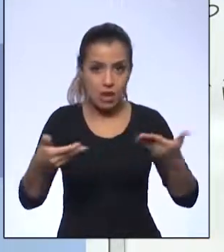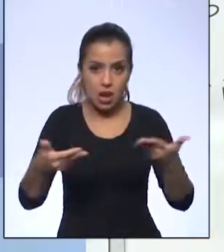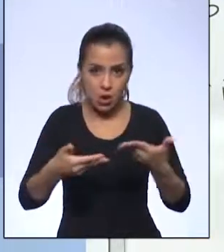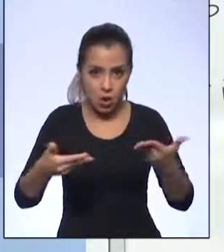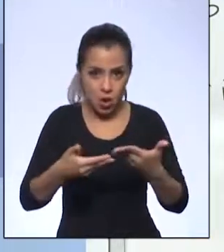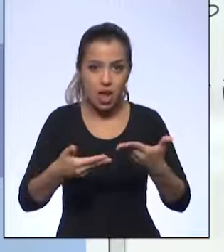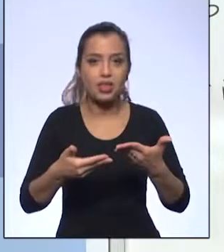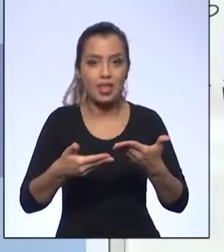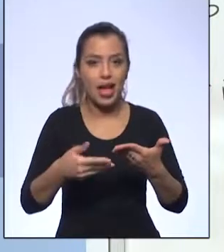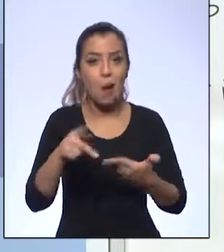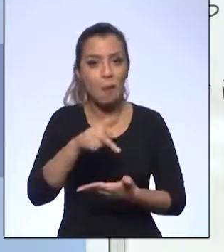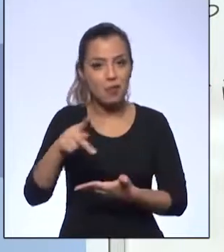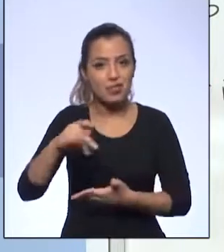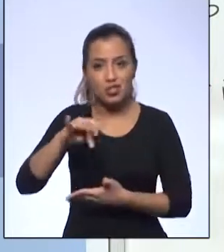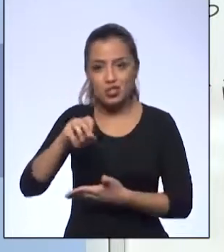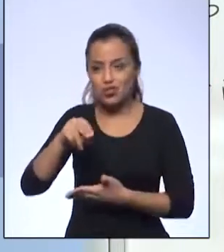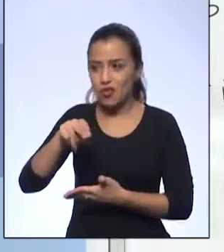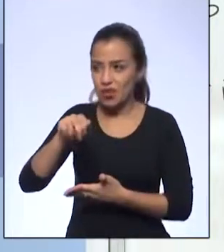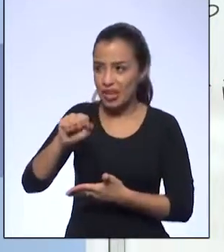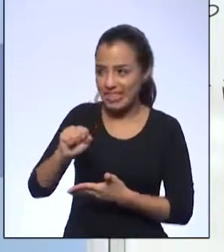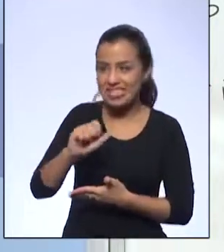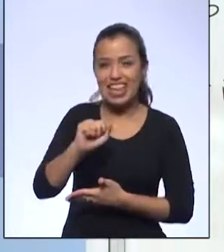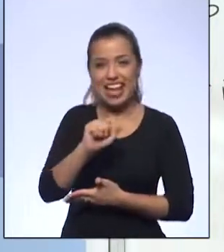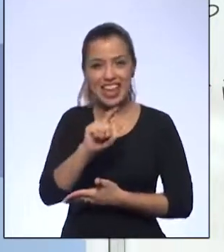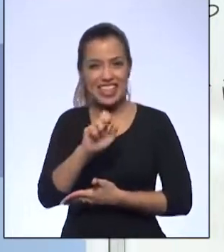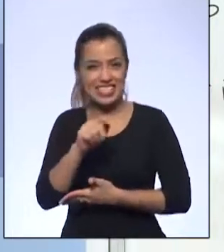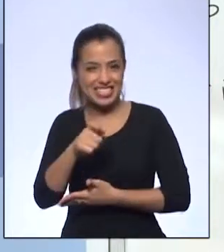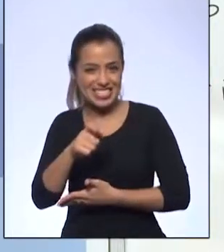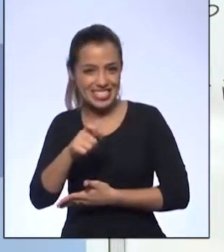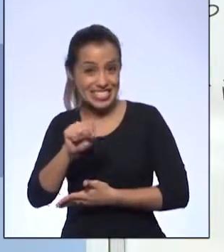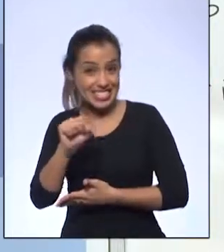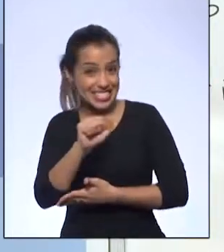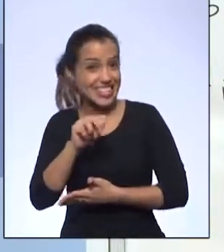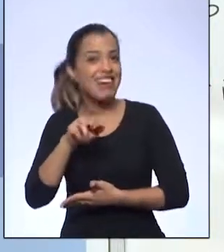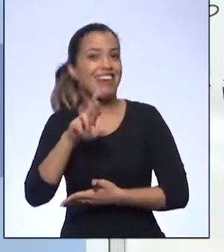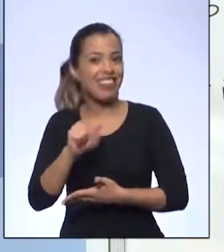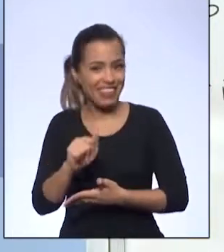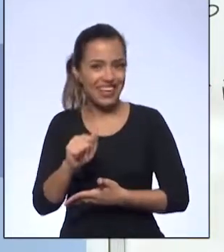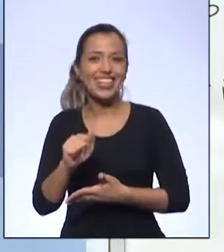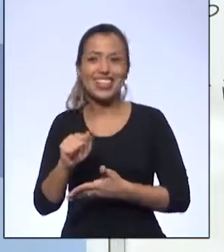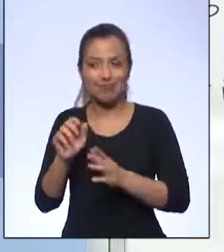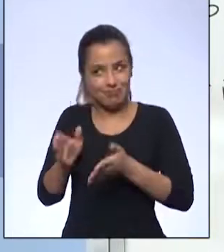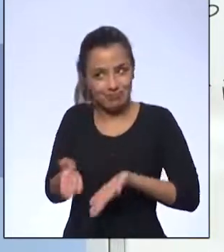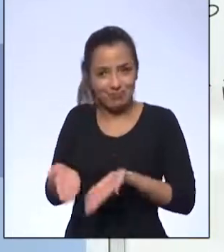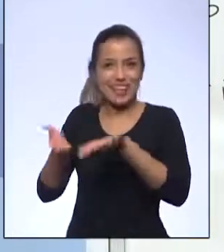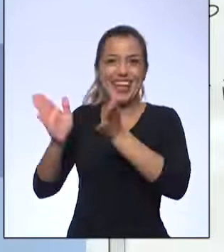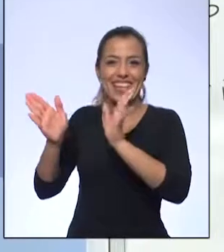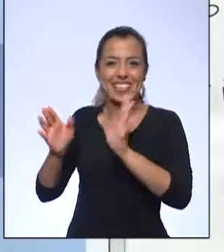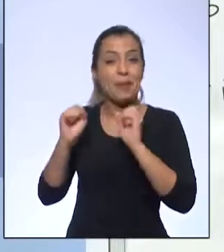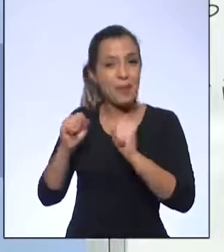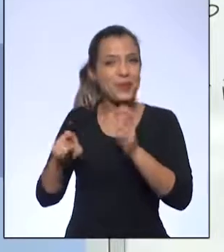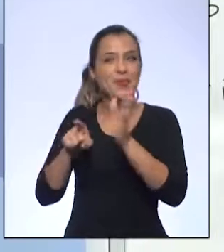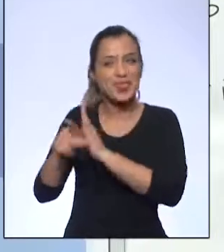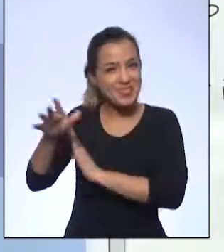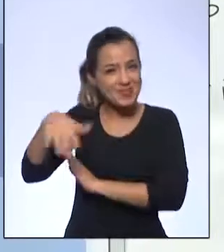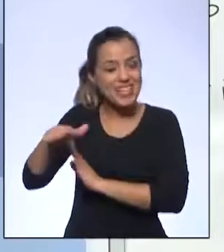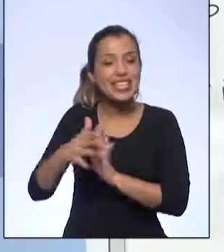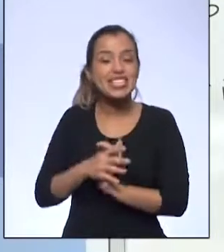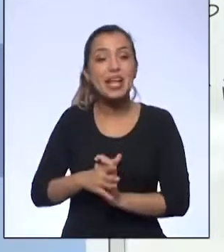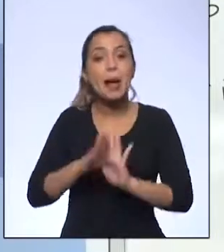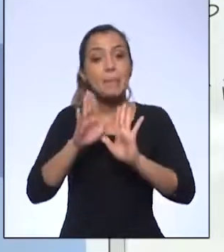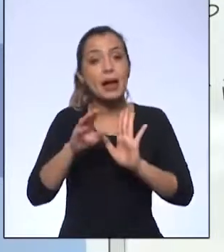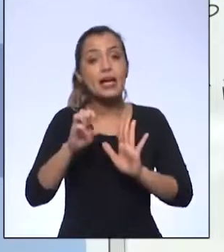aí para o professor Jonas e para a professora Alessandra. E aí vocês podem até mandar dúvida para eles, ou a parte de ciências também. Mas, né, se você pensar na